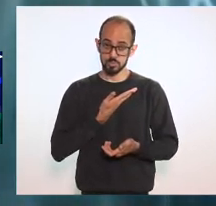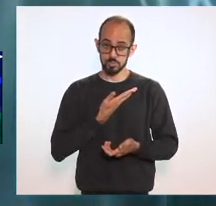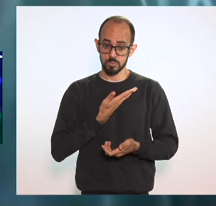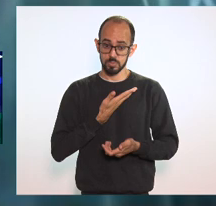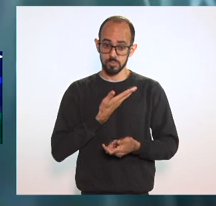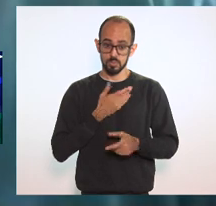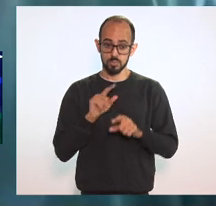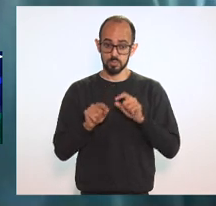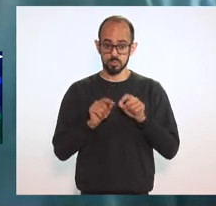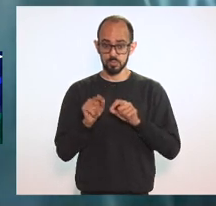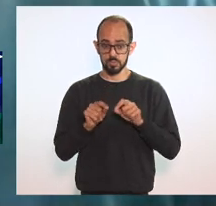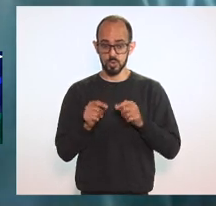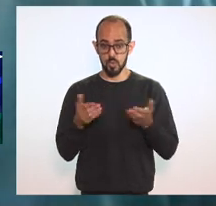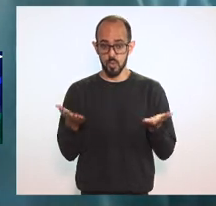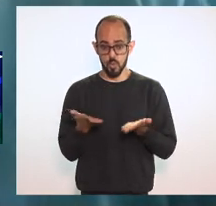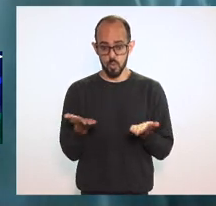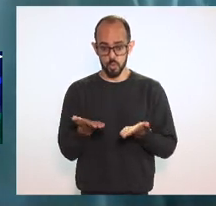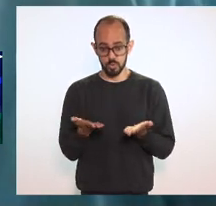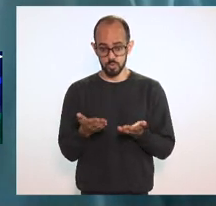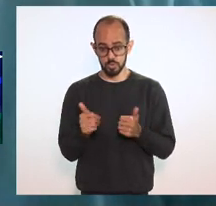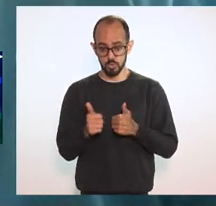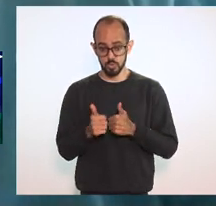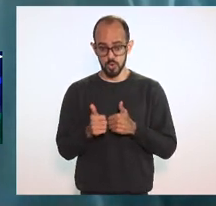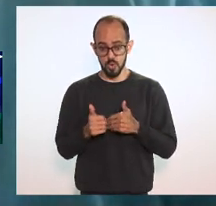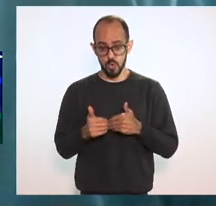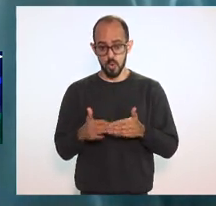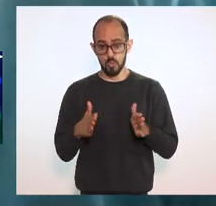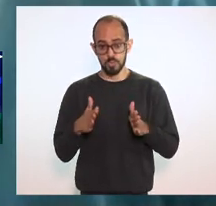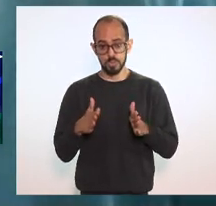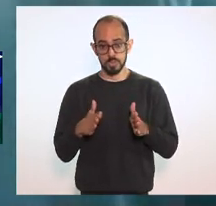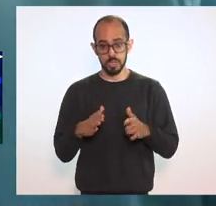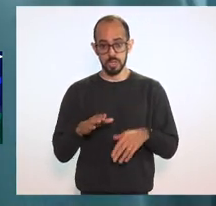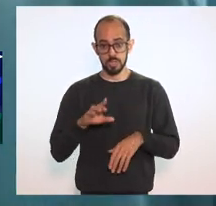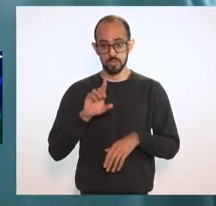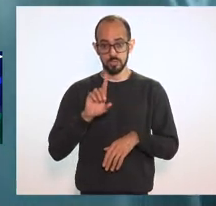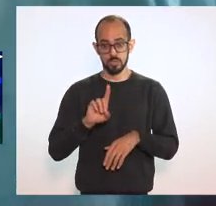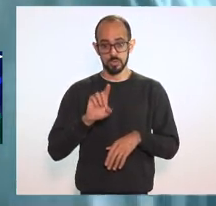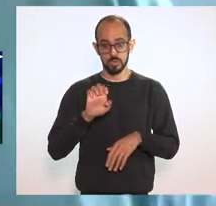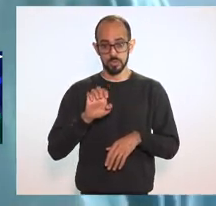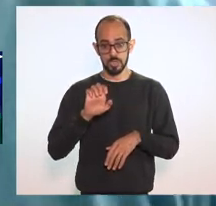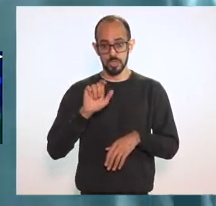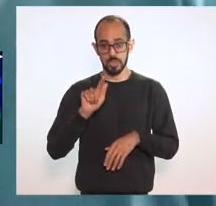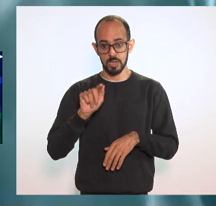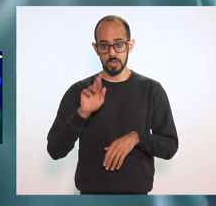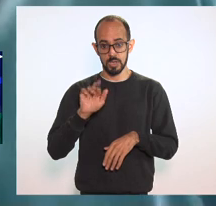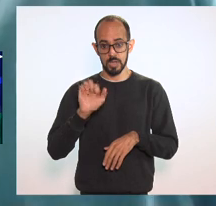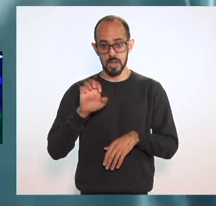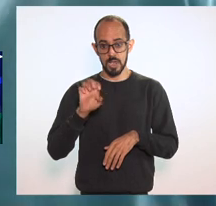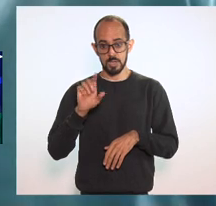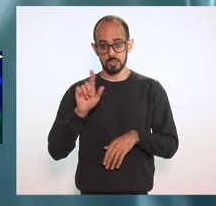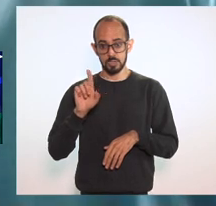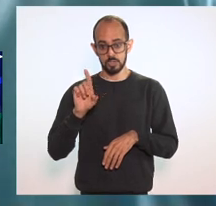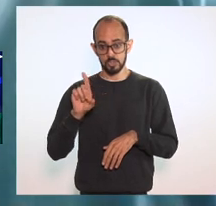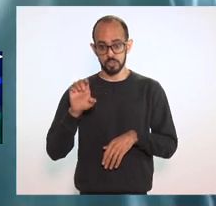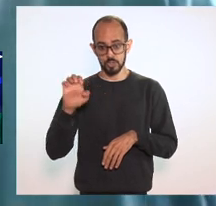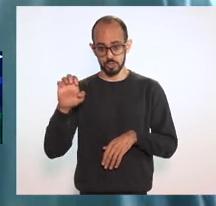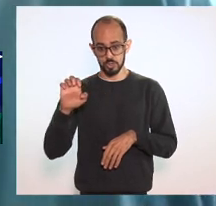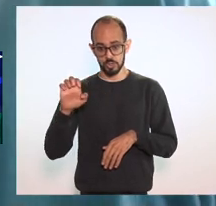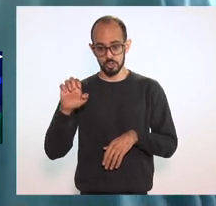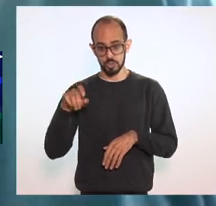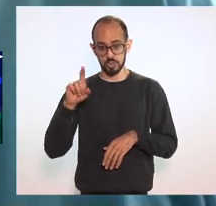é que hoje ingressei no teclado a delegacia de combate à intolerância religiosa